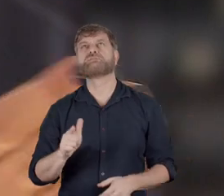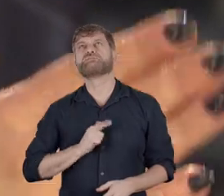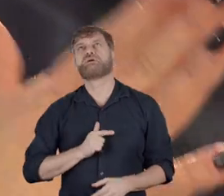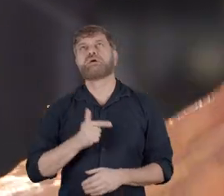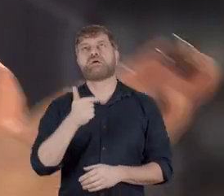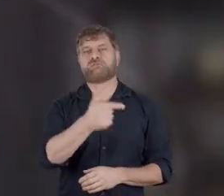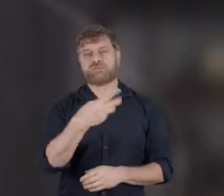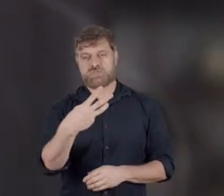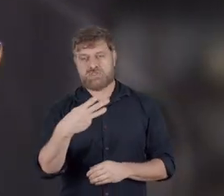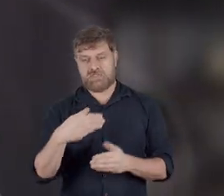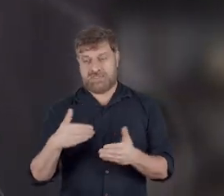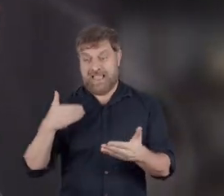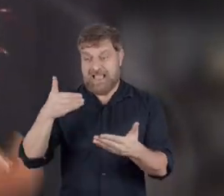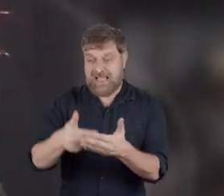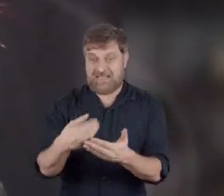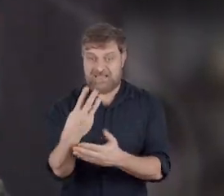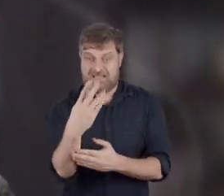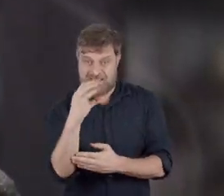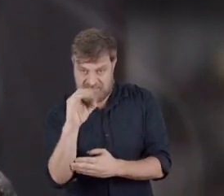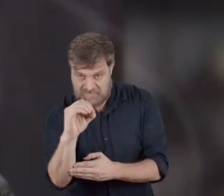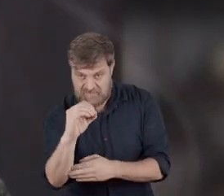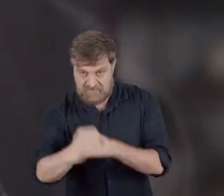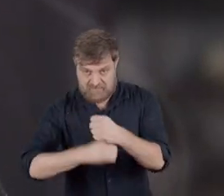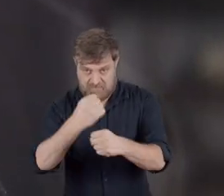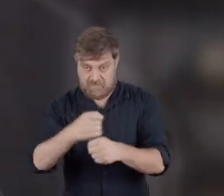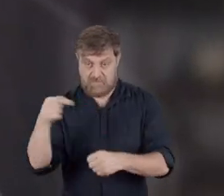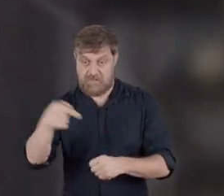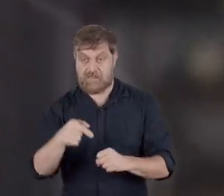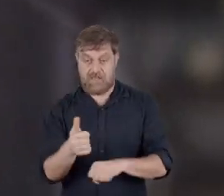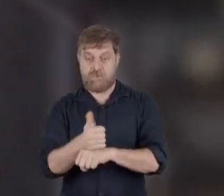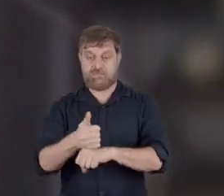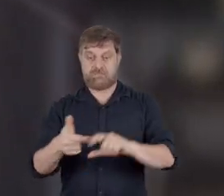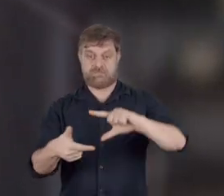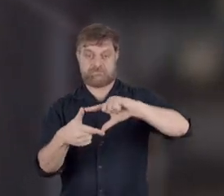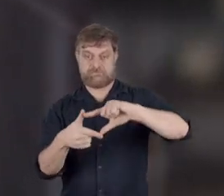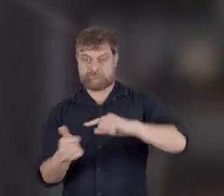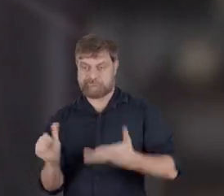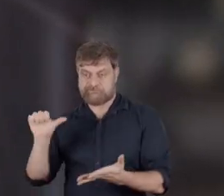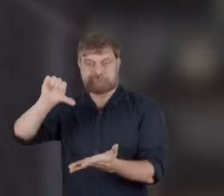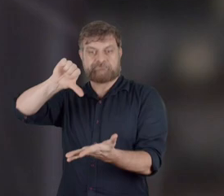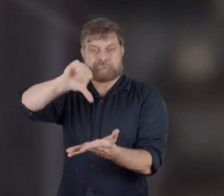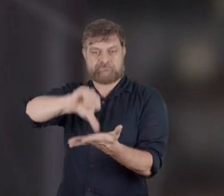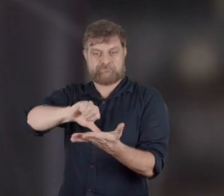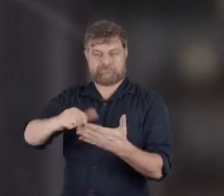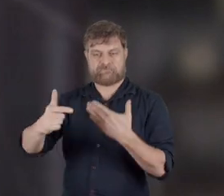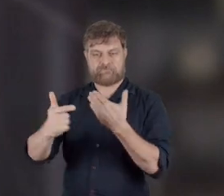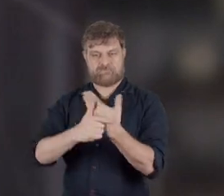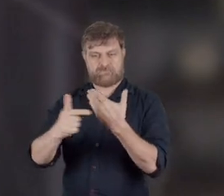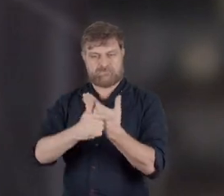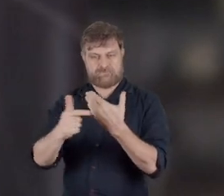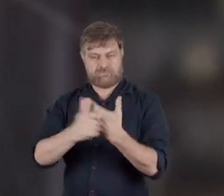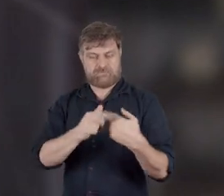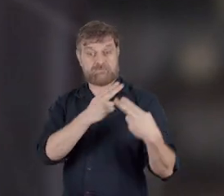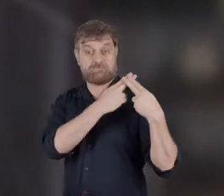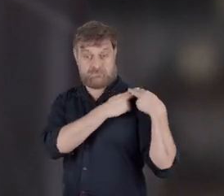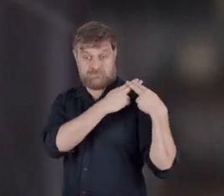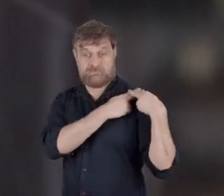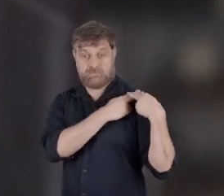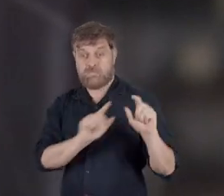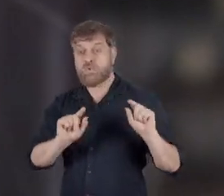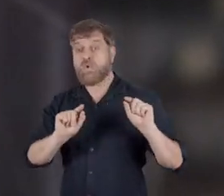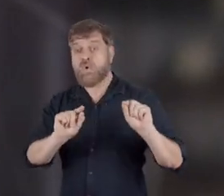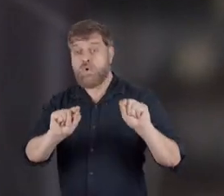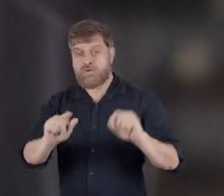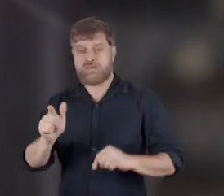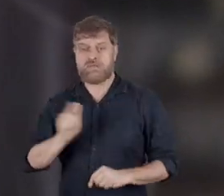cresce entre 23 e, sobretudo, nos anos 30, os modernistas tiveram um papel central, né? Qual que é esse papel central?